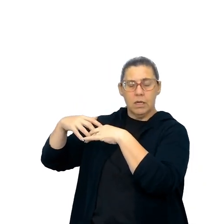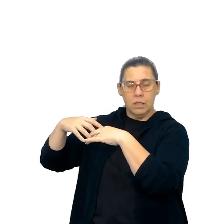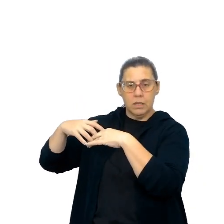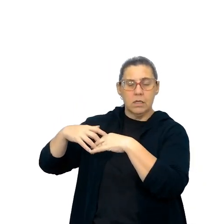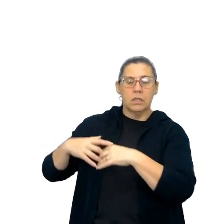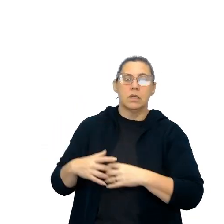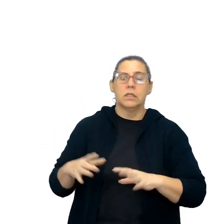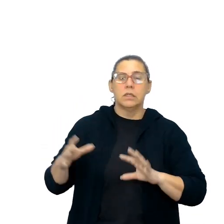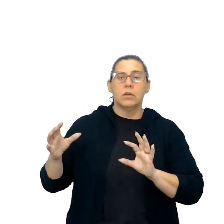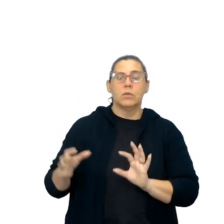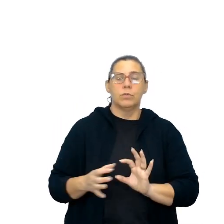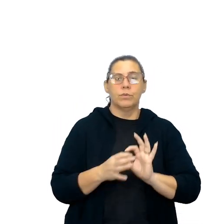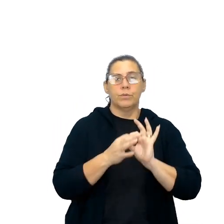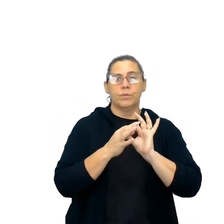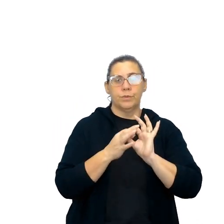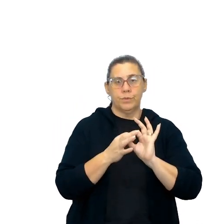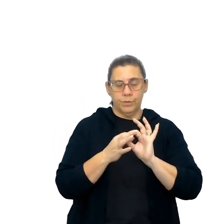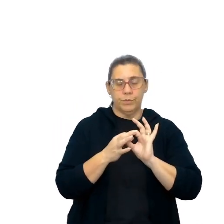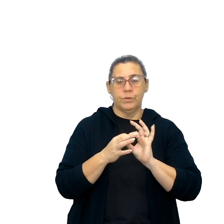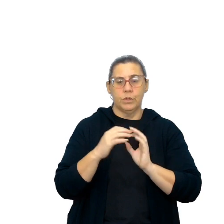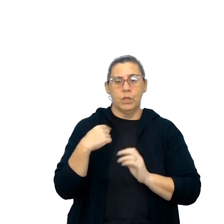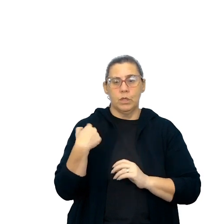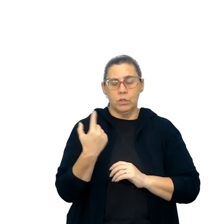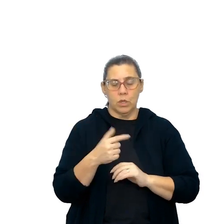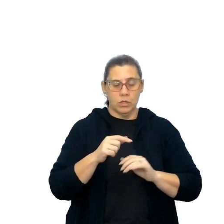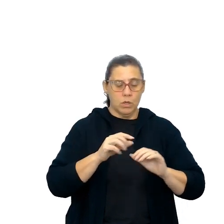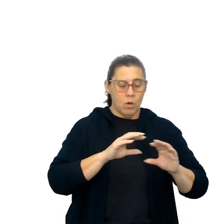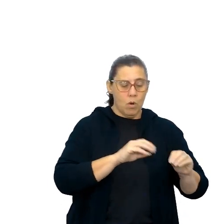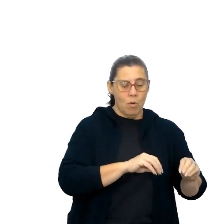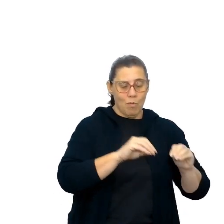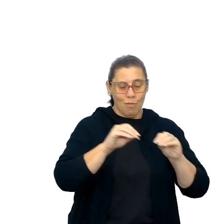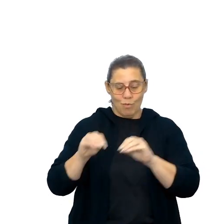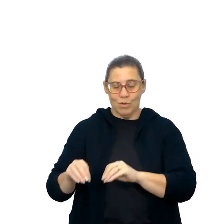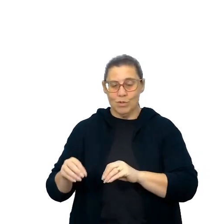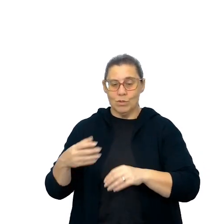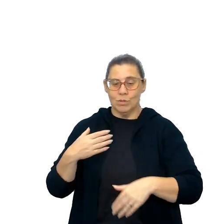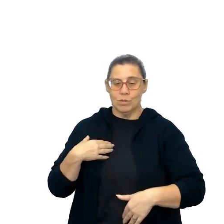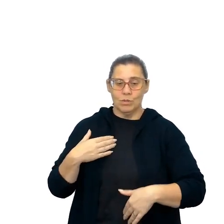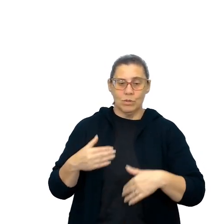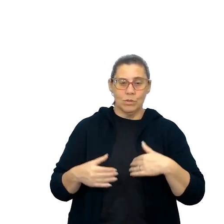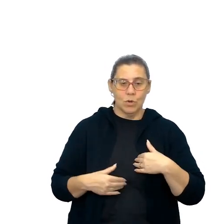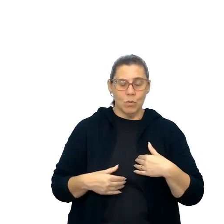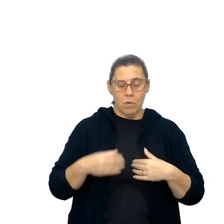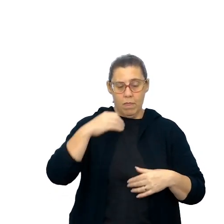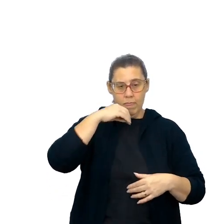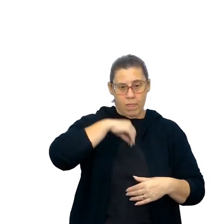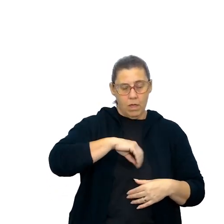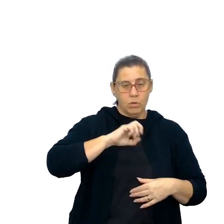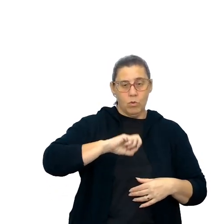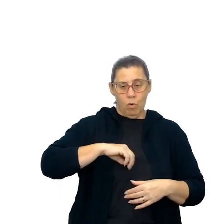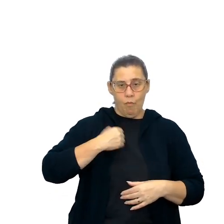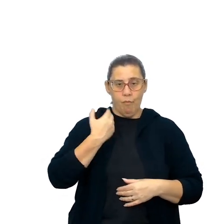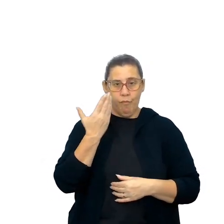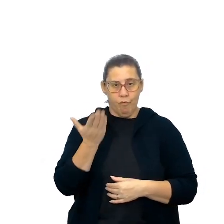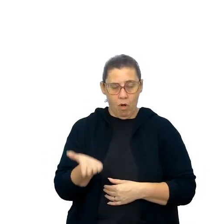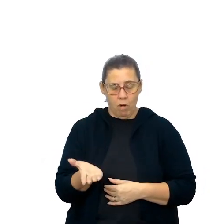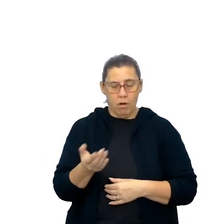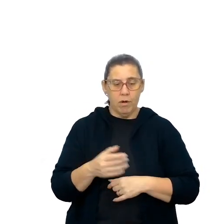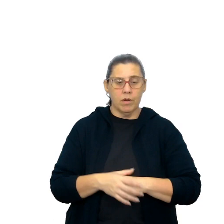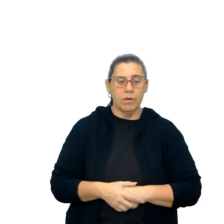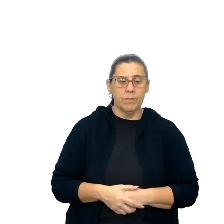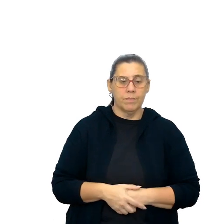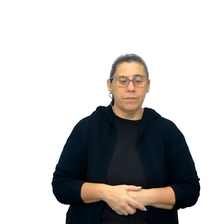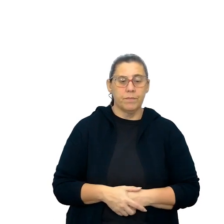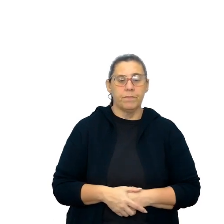ele está ligado ao nosso deslocamento físico ou interno, né?